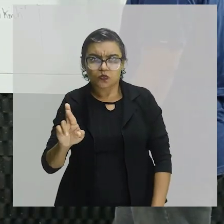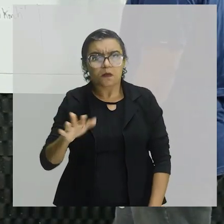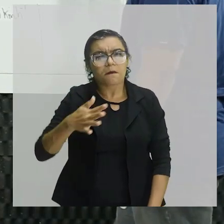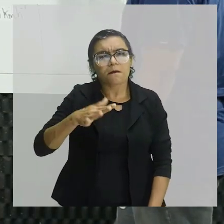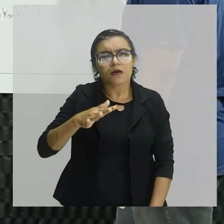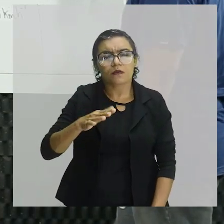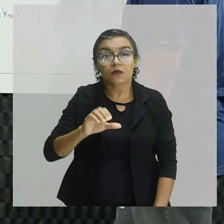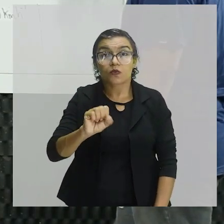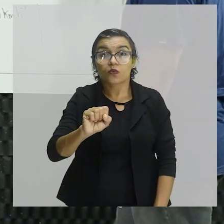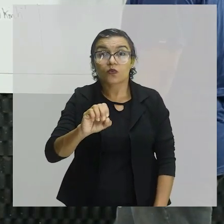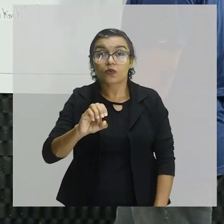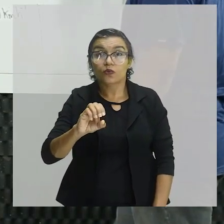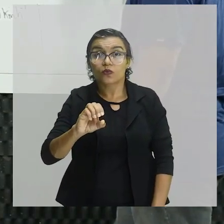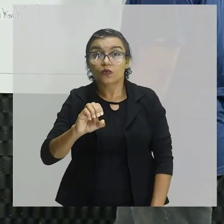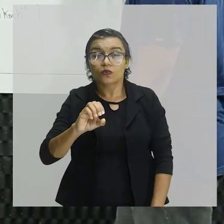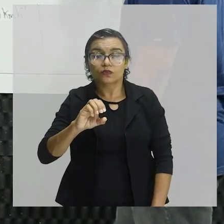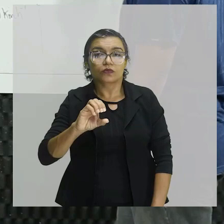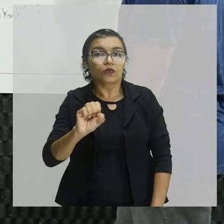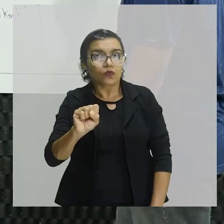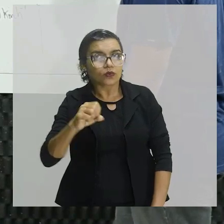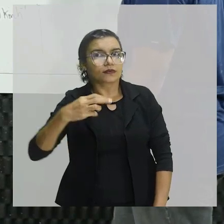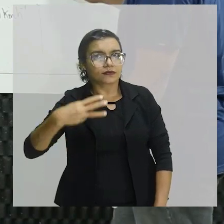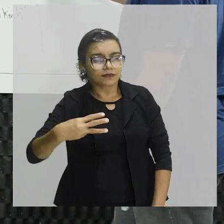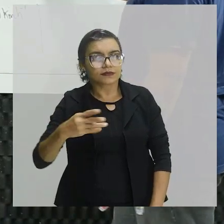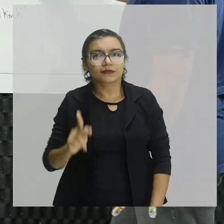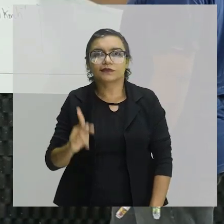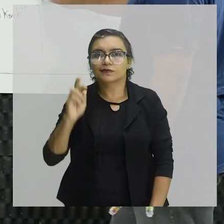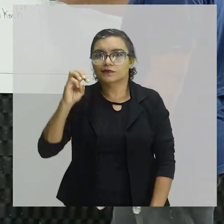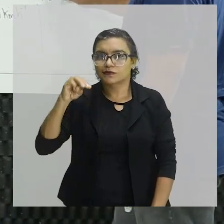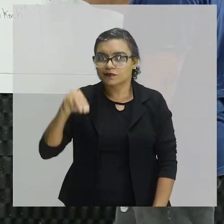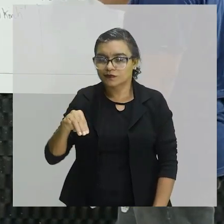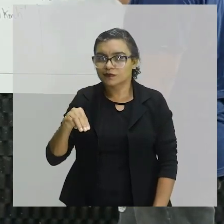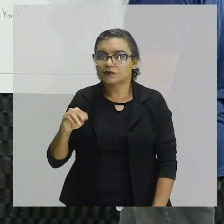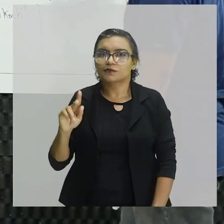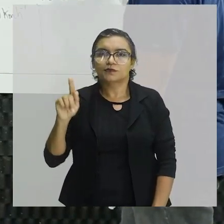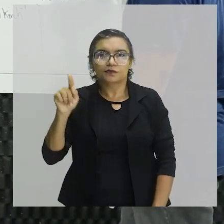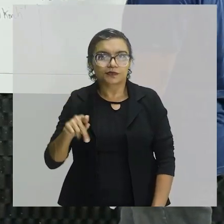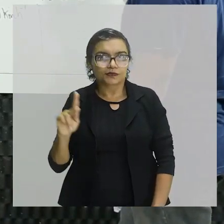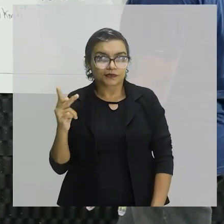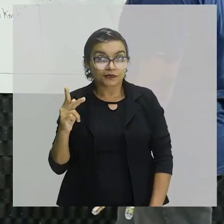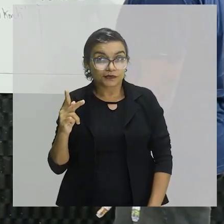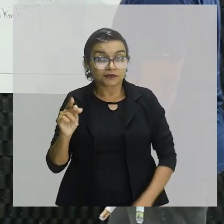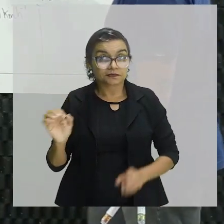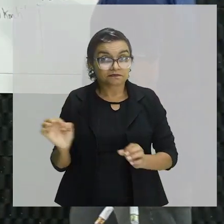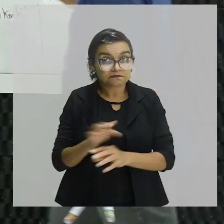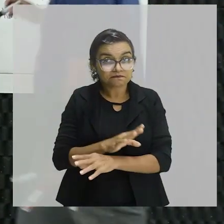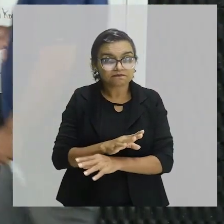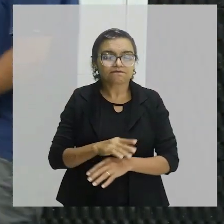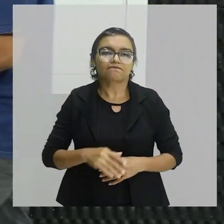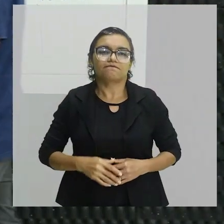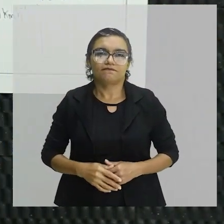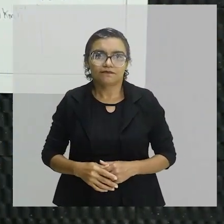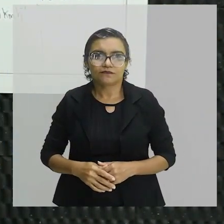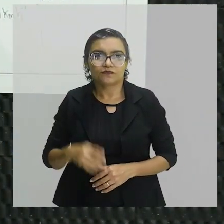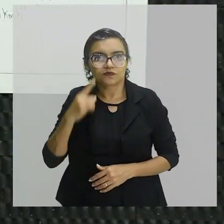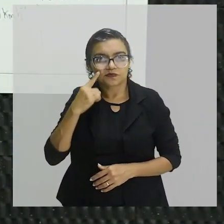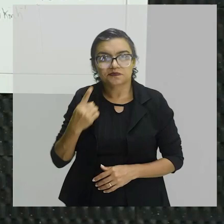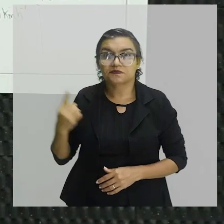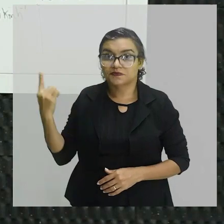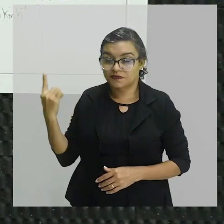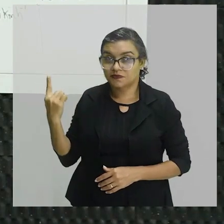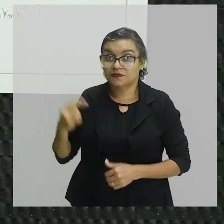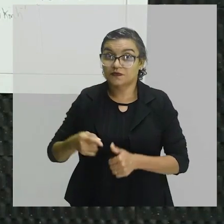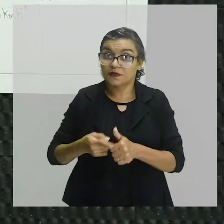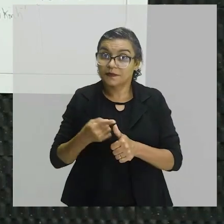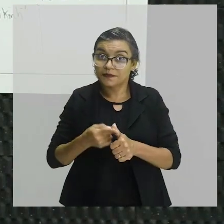aproximadamente 83 quilômetros por hora. Pronto. Então, primeira